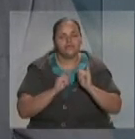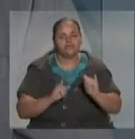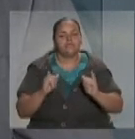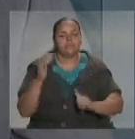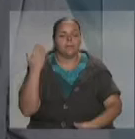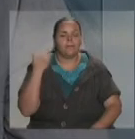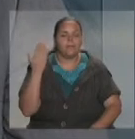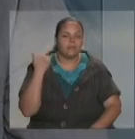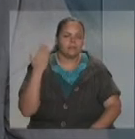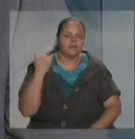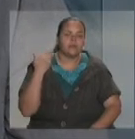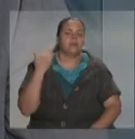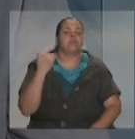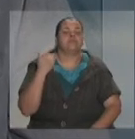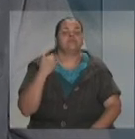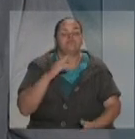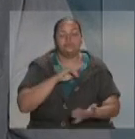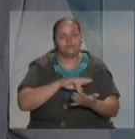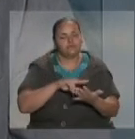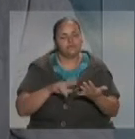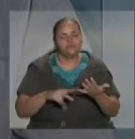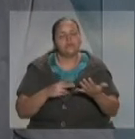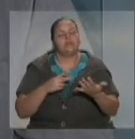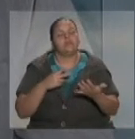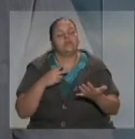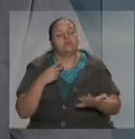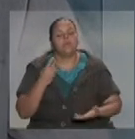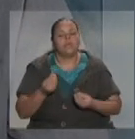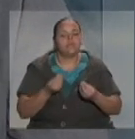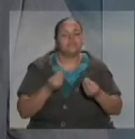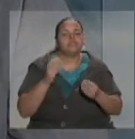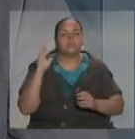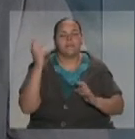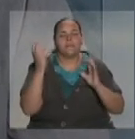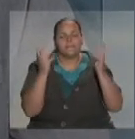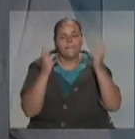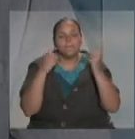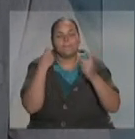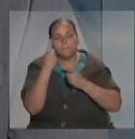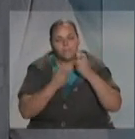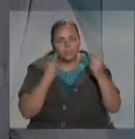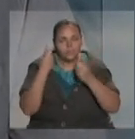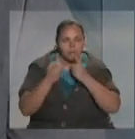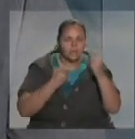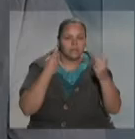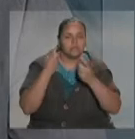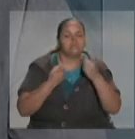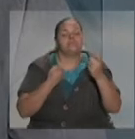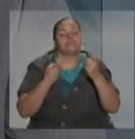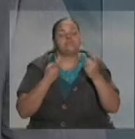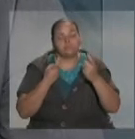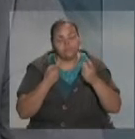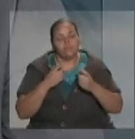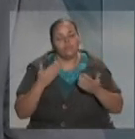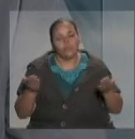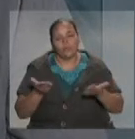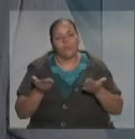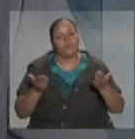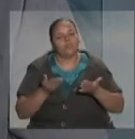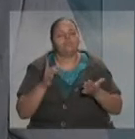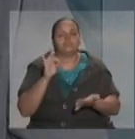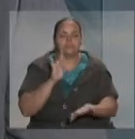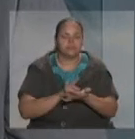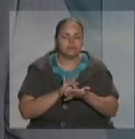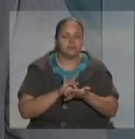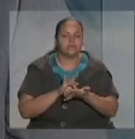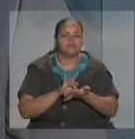notícias que eram dadas no passado de questões de questões ambientais preocupantes que estavam por vir,